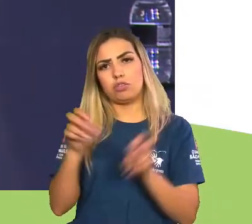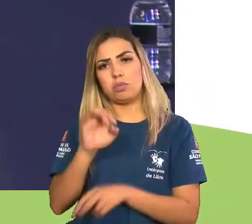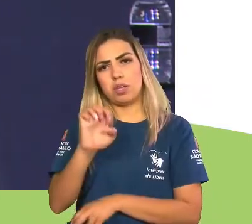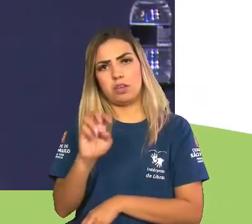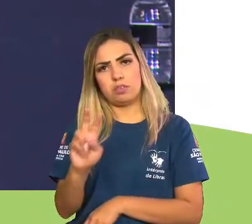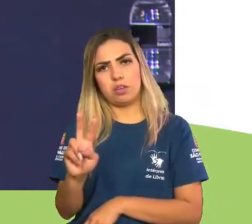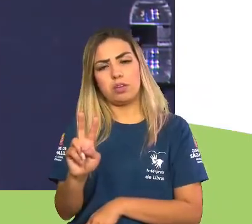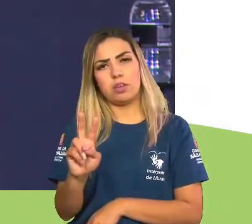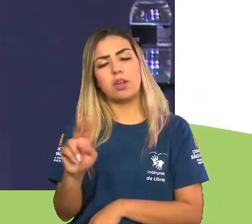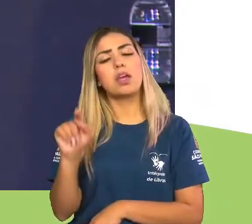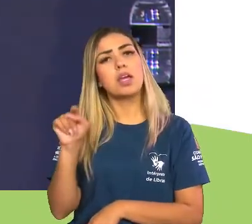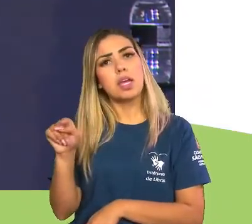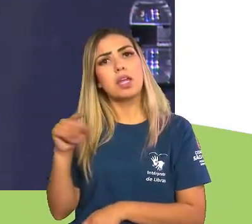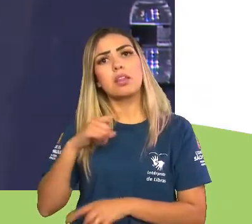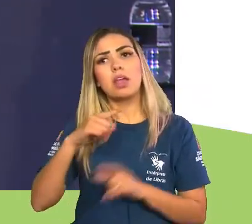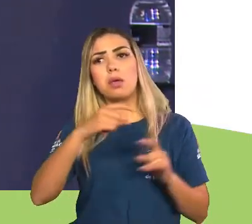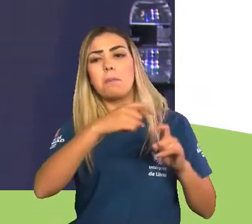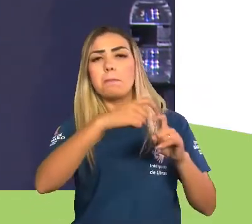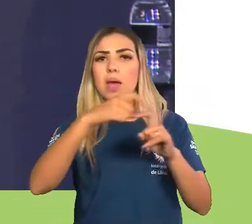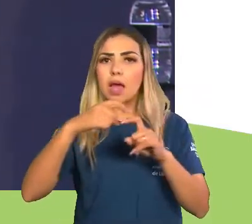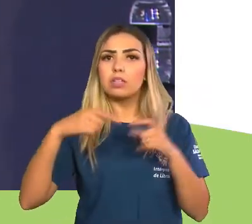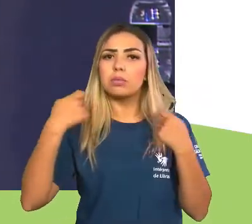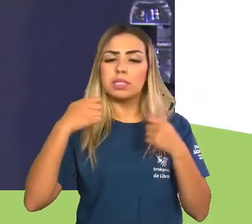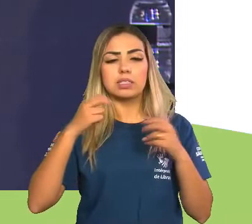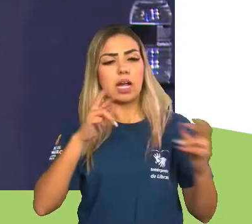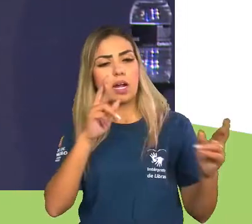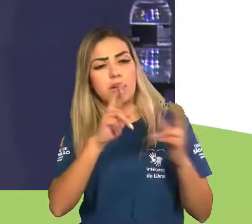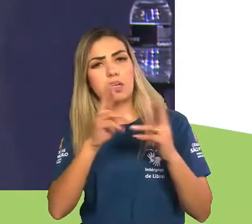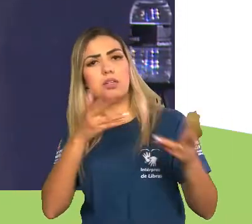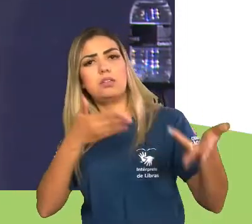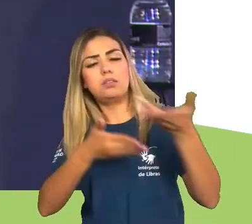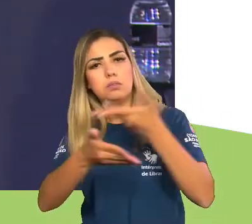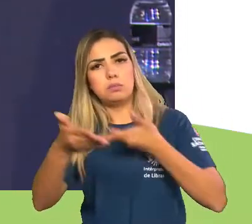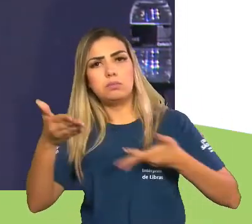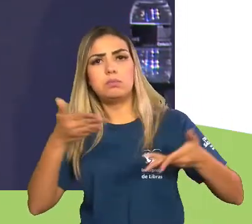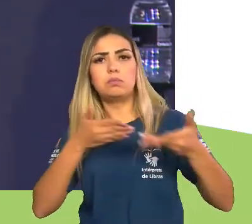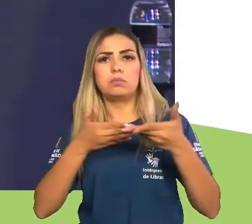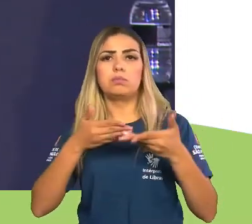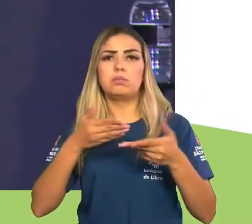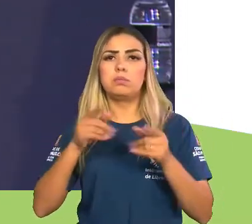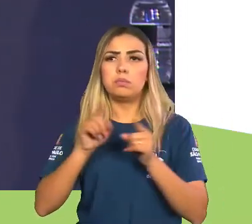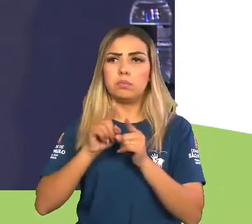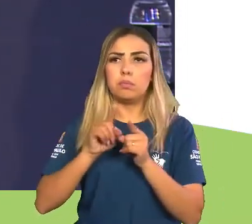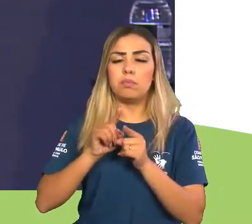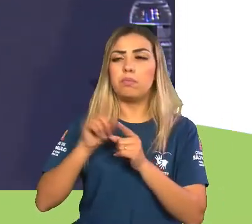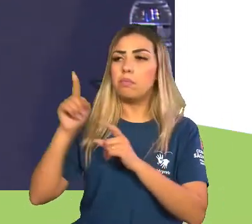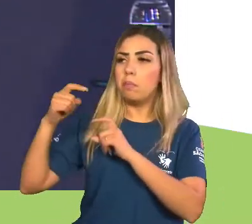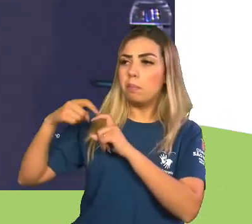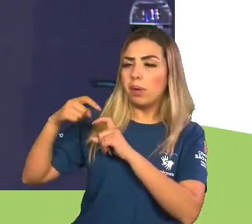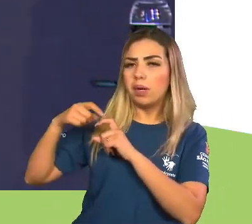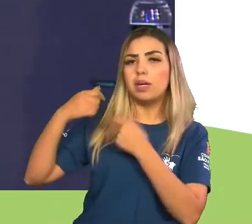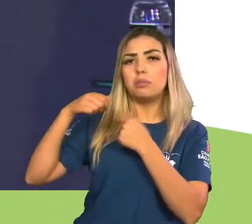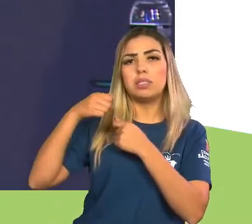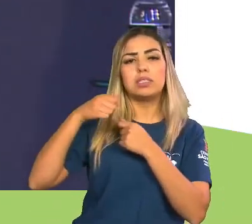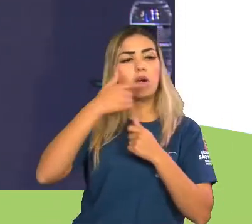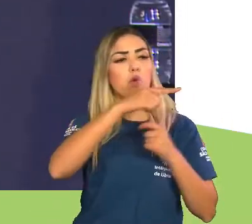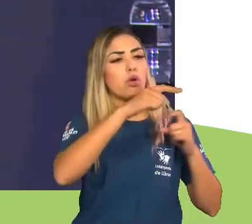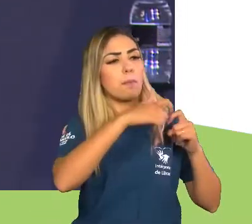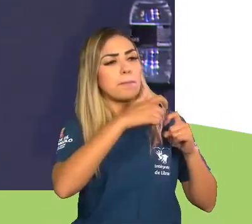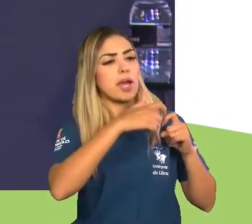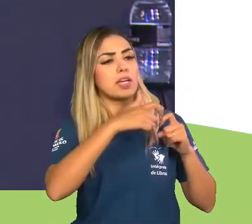uma quantidade de médicos. Esses médicos têm que se relacionar. O hematologista tem que saber do clínico, que tem que saber